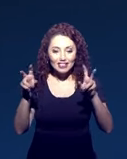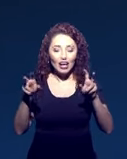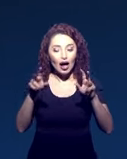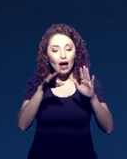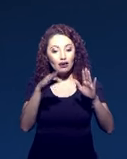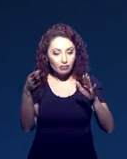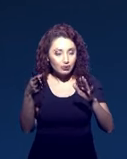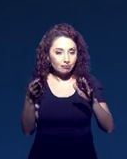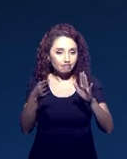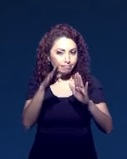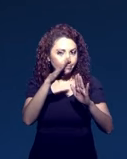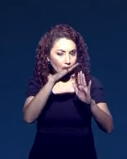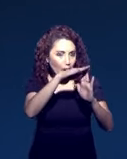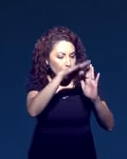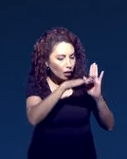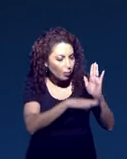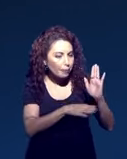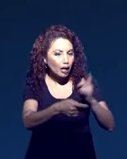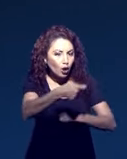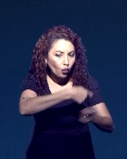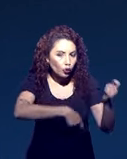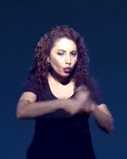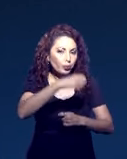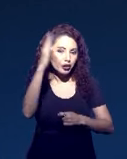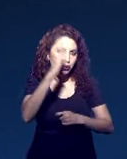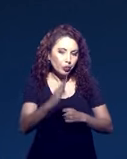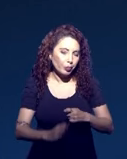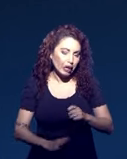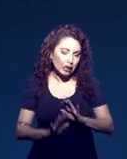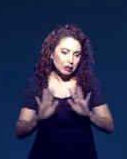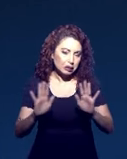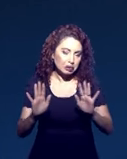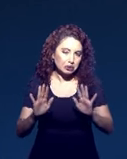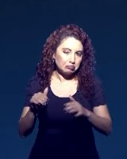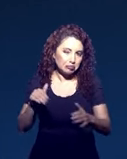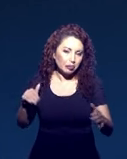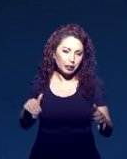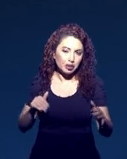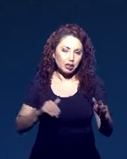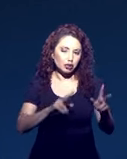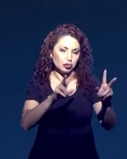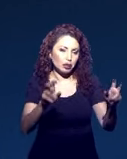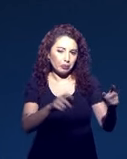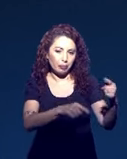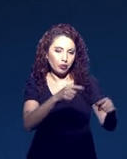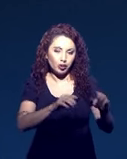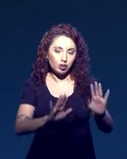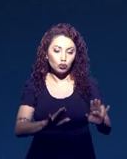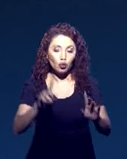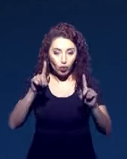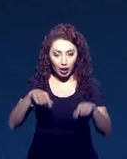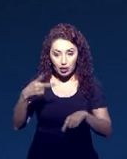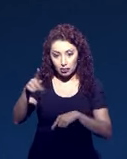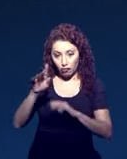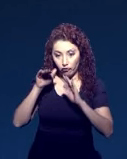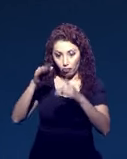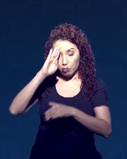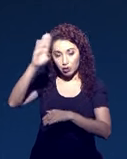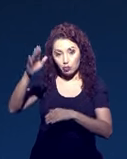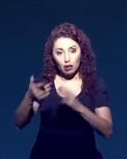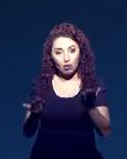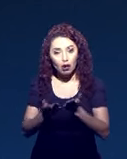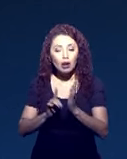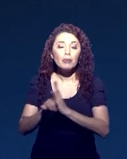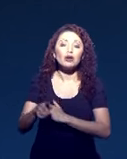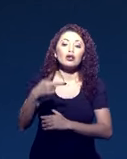eh do Brasil independente das posições políticas são a sua prioridade Então como é que fica agora essa